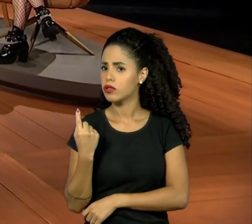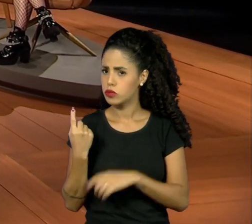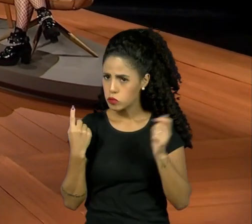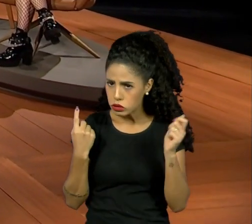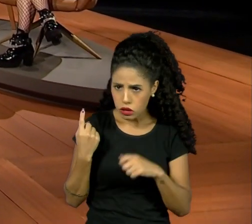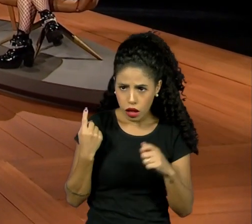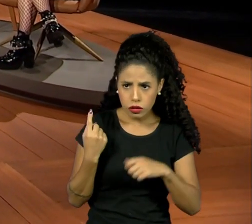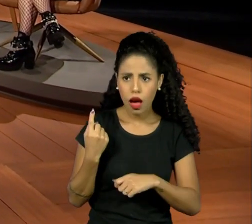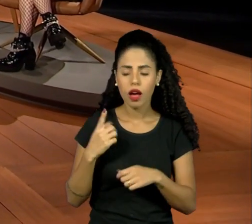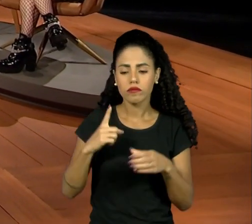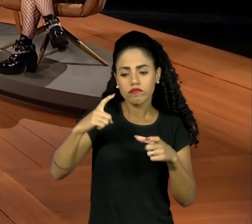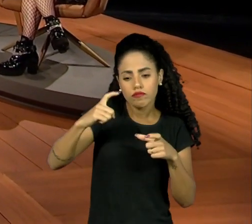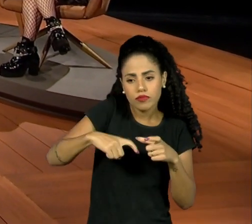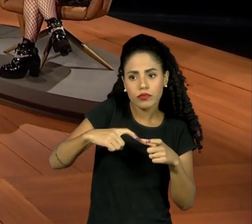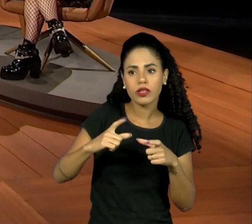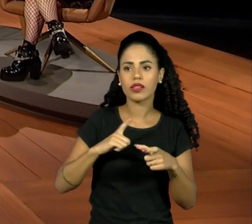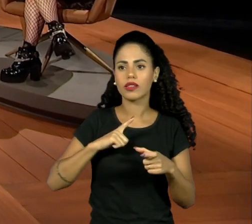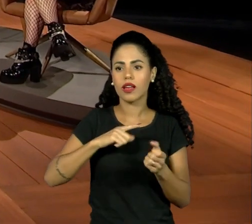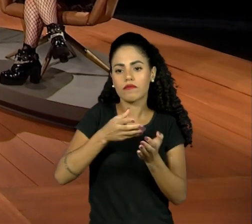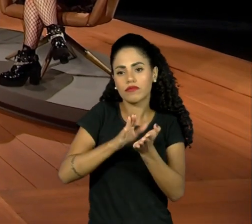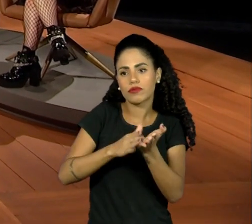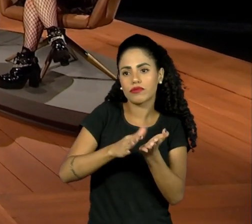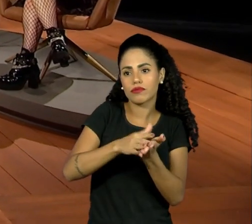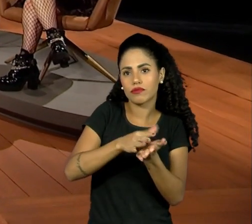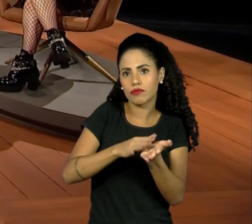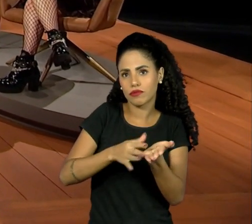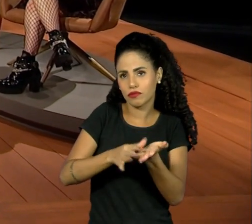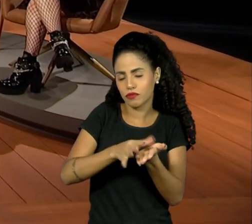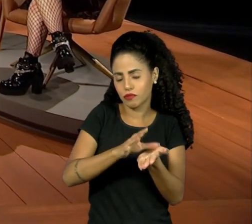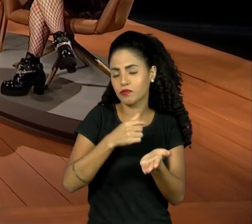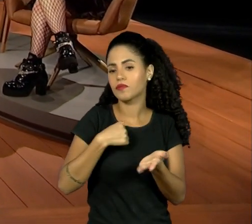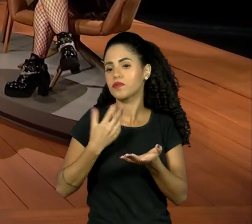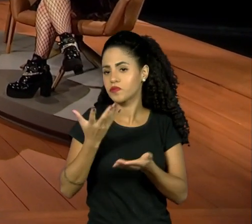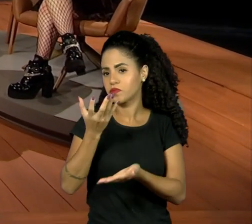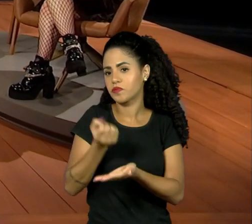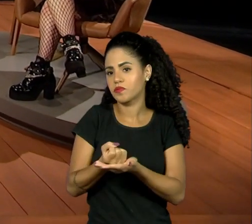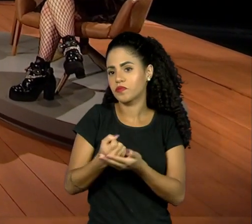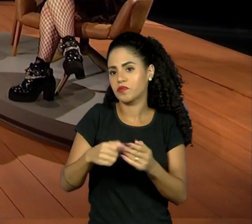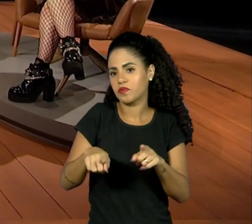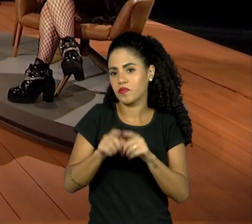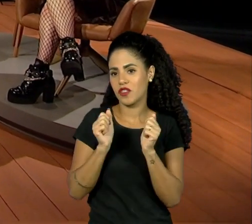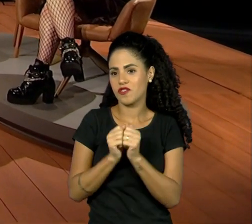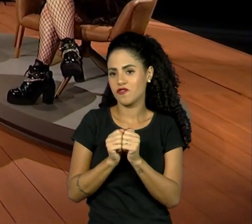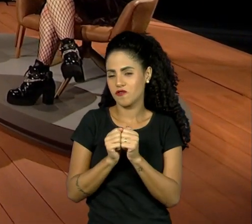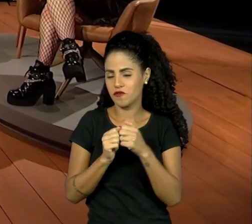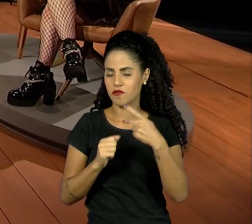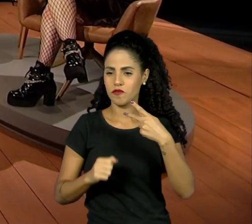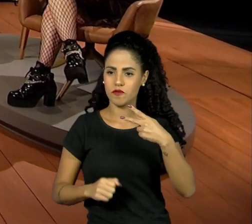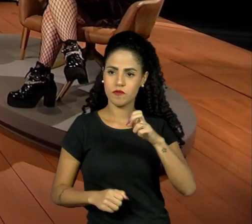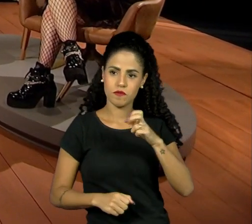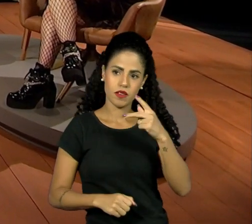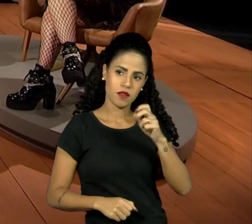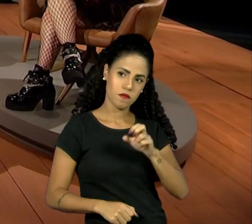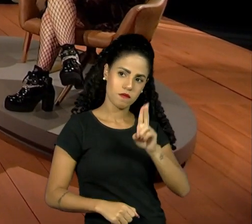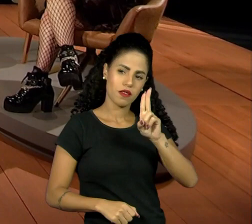ser o disco com um pandeiro, que hoje é Musiqueria, que eu gravei um disco para eles com o Pepeu, o nosso comemoração dos 70 de cada um. É